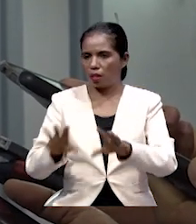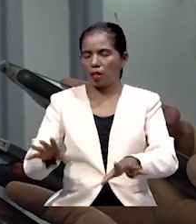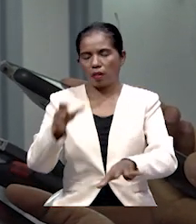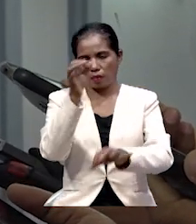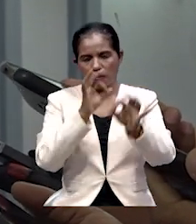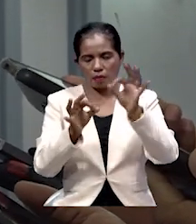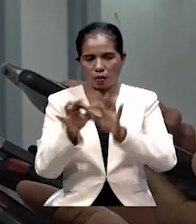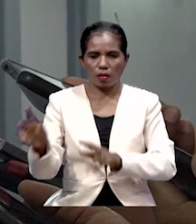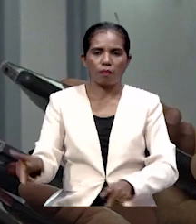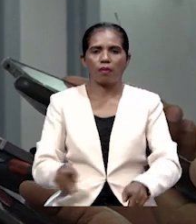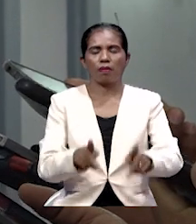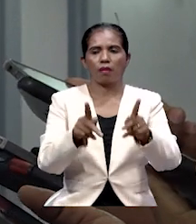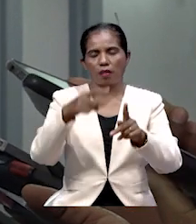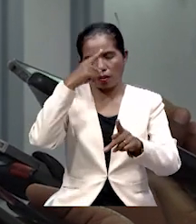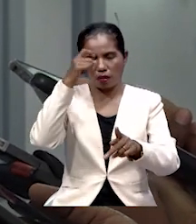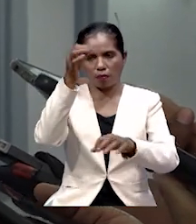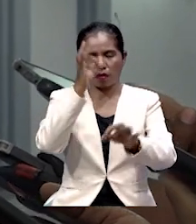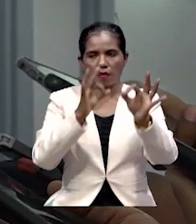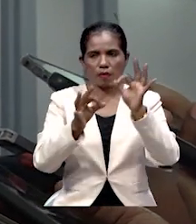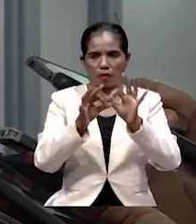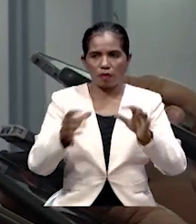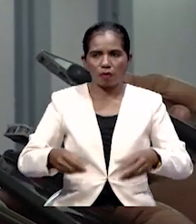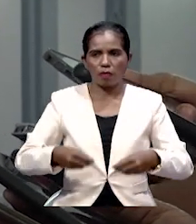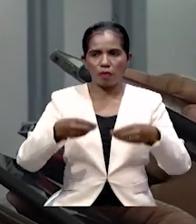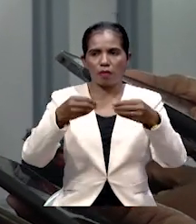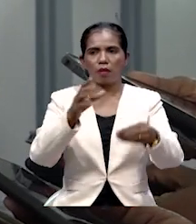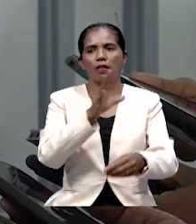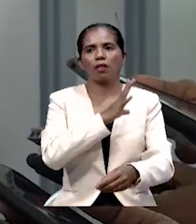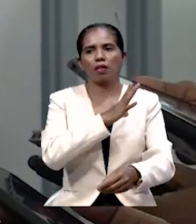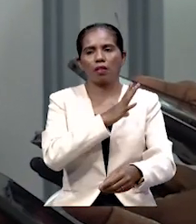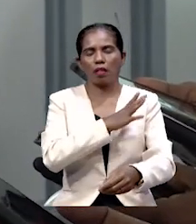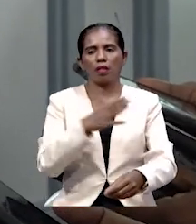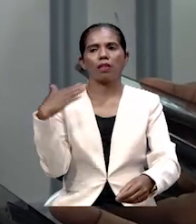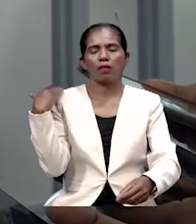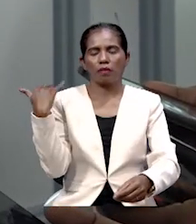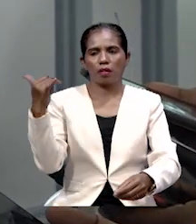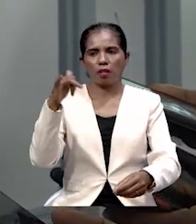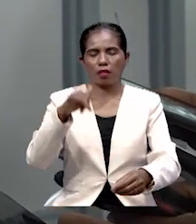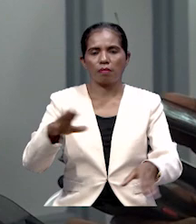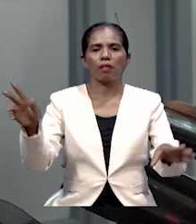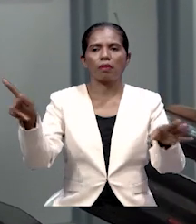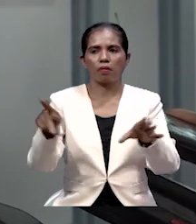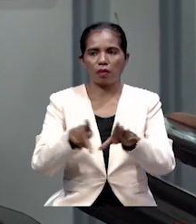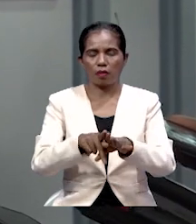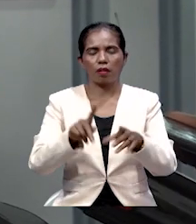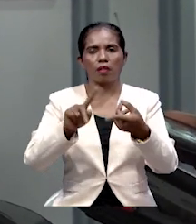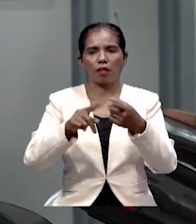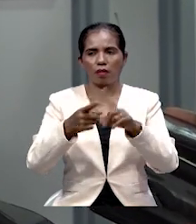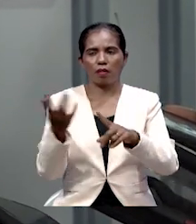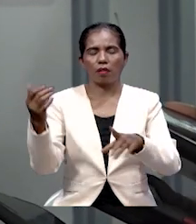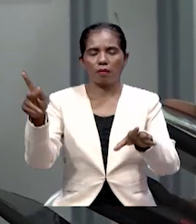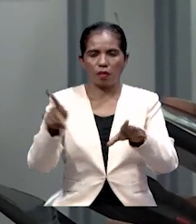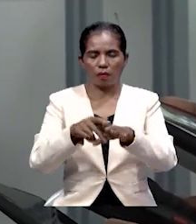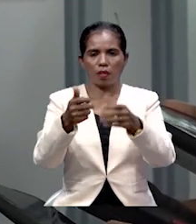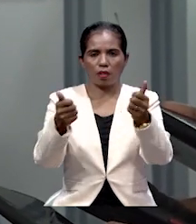público tamba fiar de nefo tamba cara gato hein e tene juventude sira nebe hola parte no e tene malo sira hola parte arte ma shai